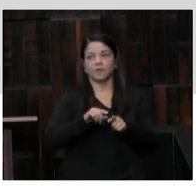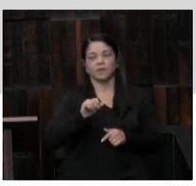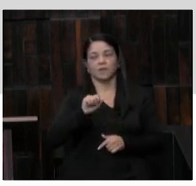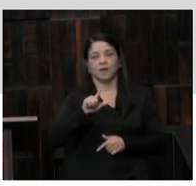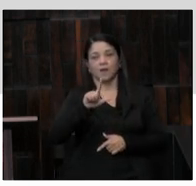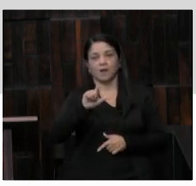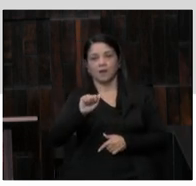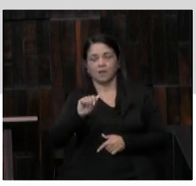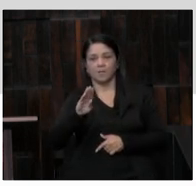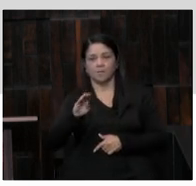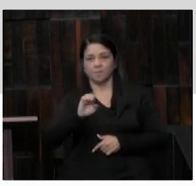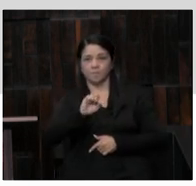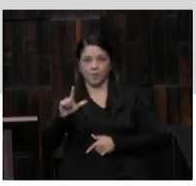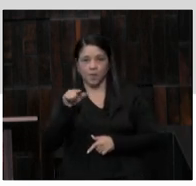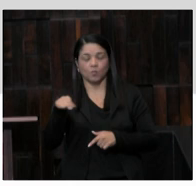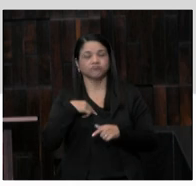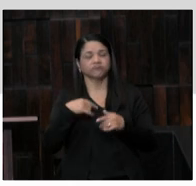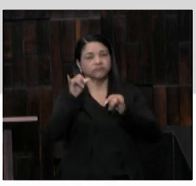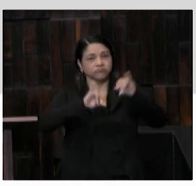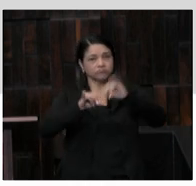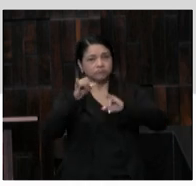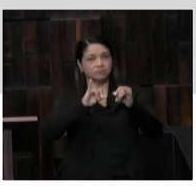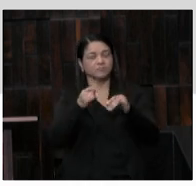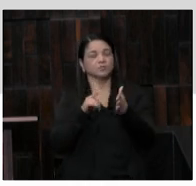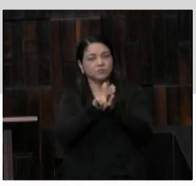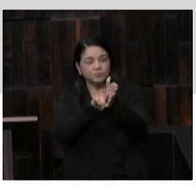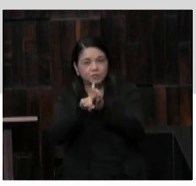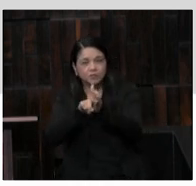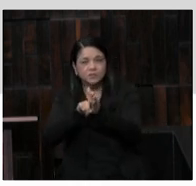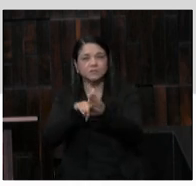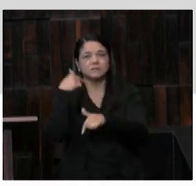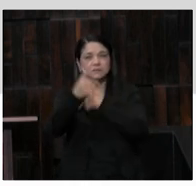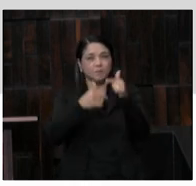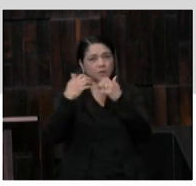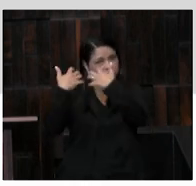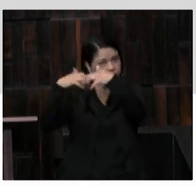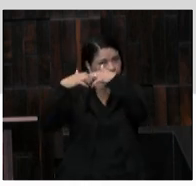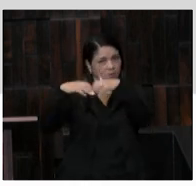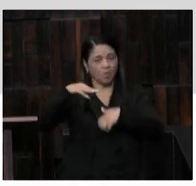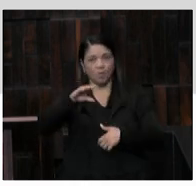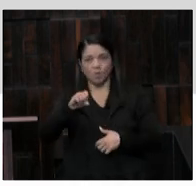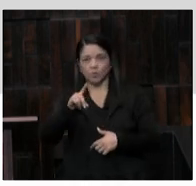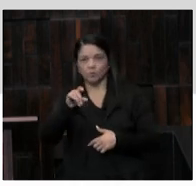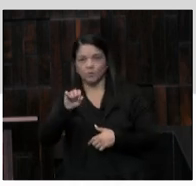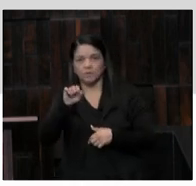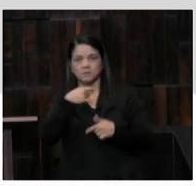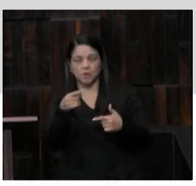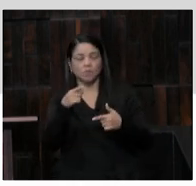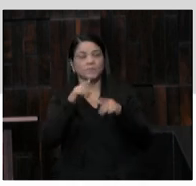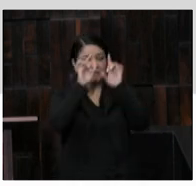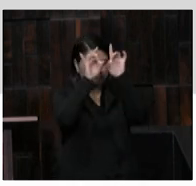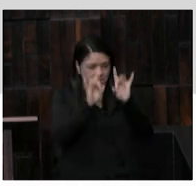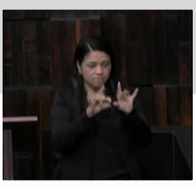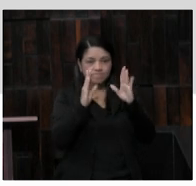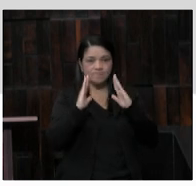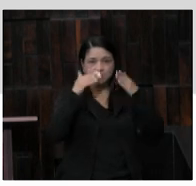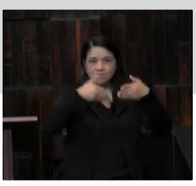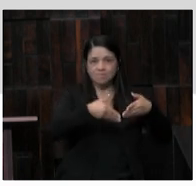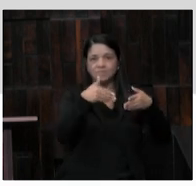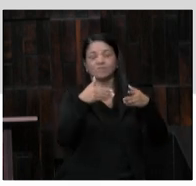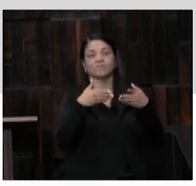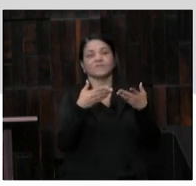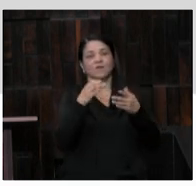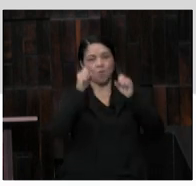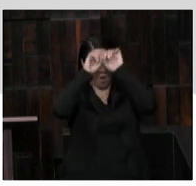laboratório já de pesquisa que trabalha com a neuromodulação na UERJ. E esse trabalho específico que a gente está desenvolvendo com as crianças autistas é